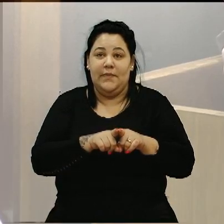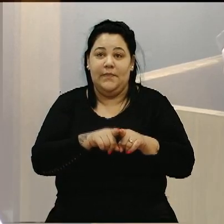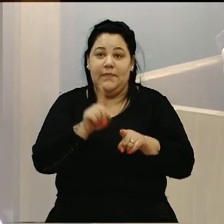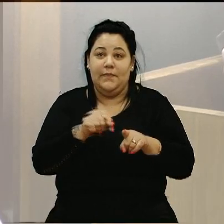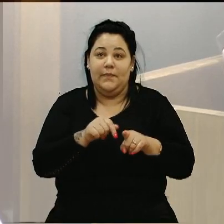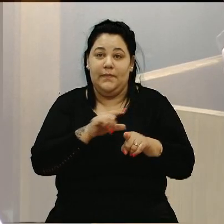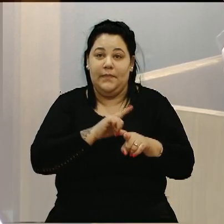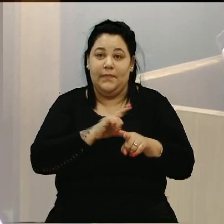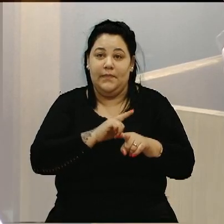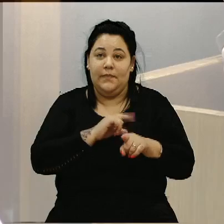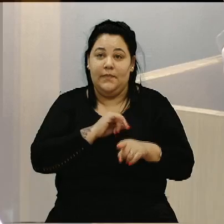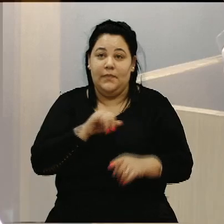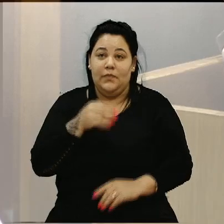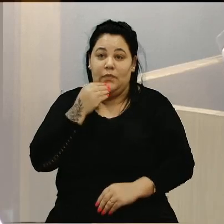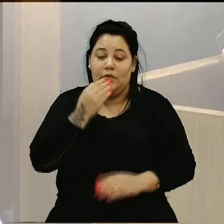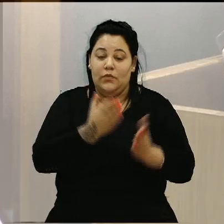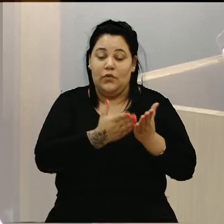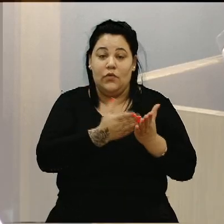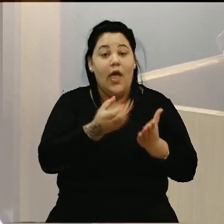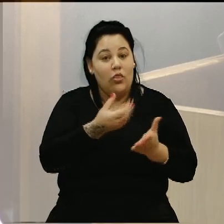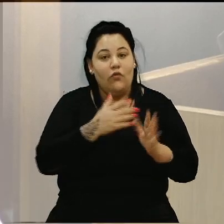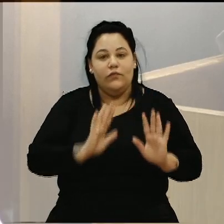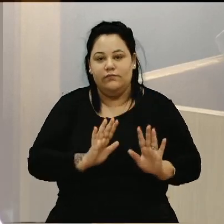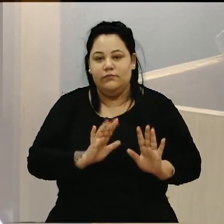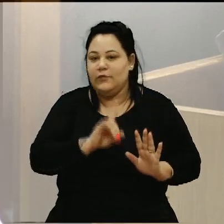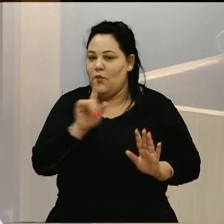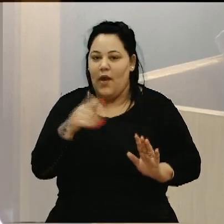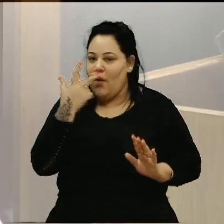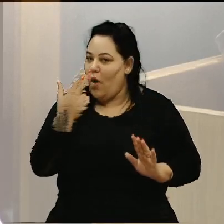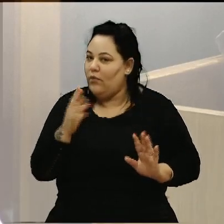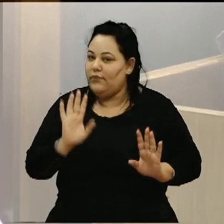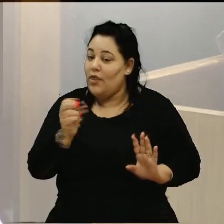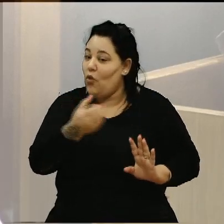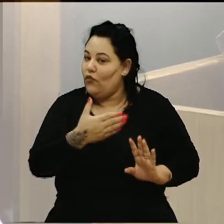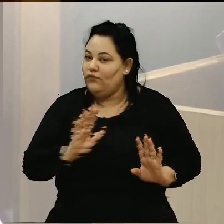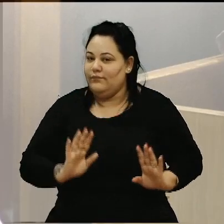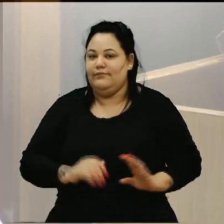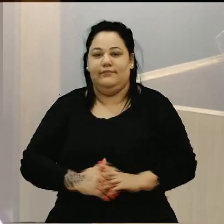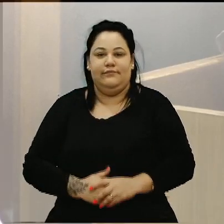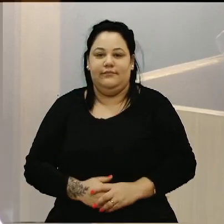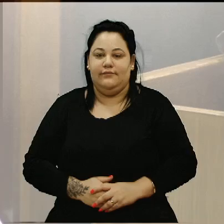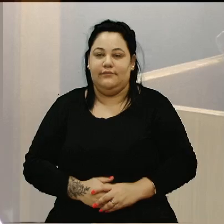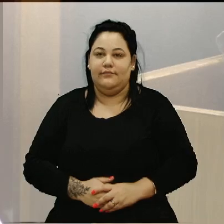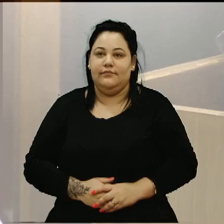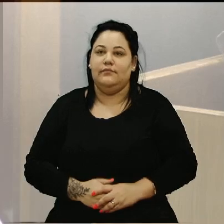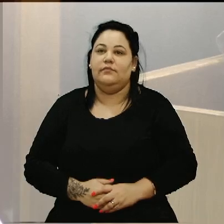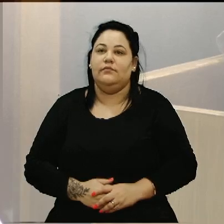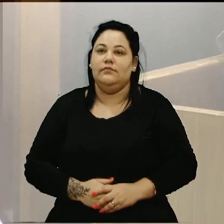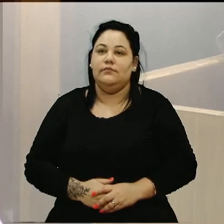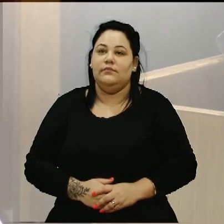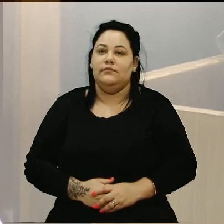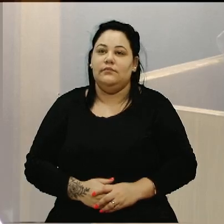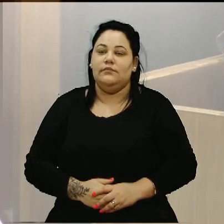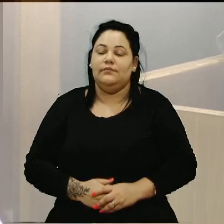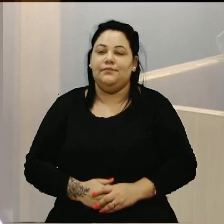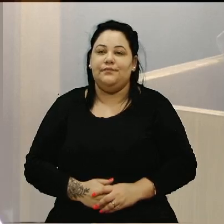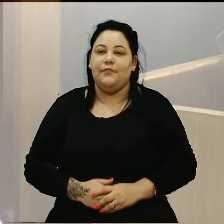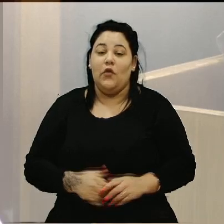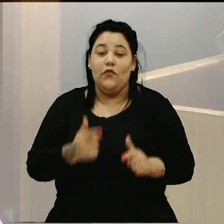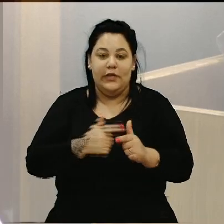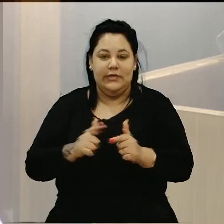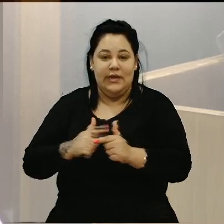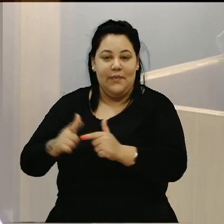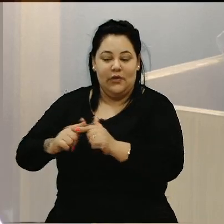aos estudantes. Isso é novo. Não é igual, é novo. Financiamento de projetos